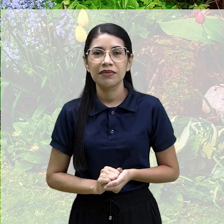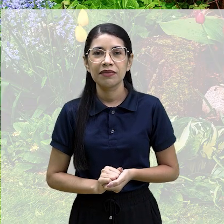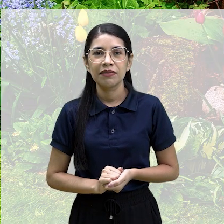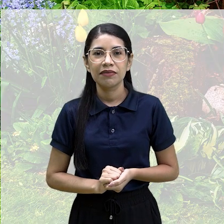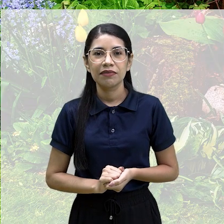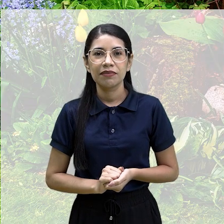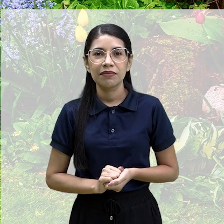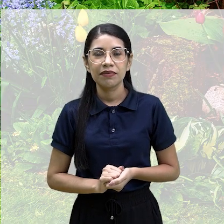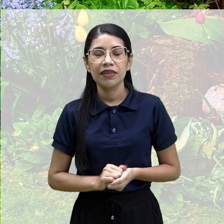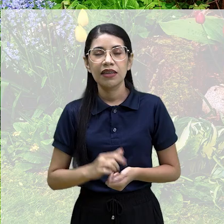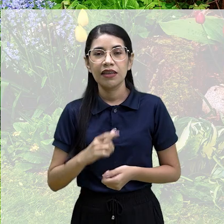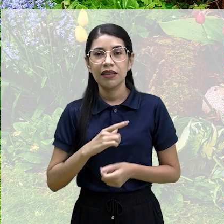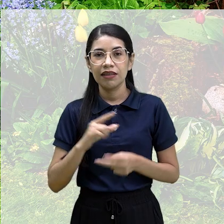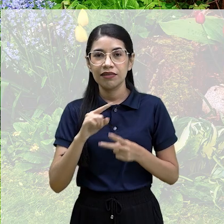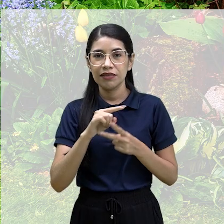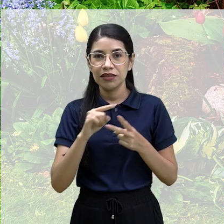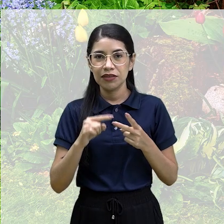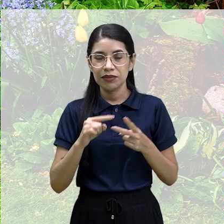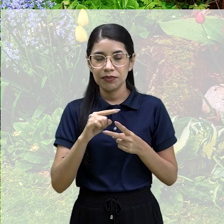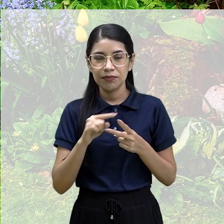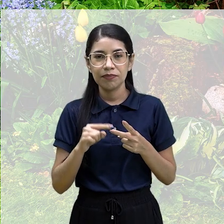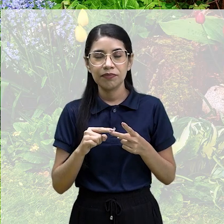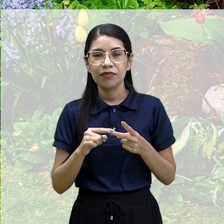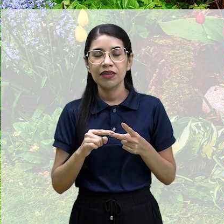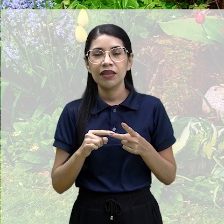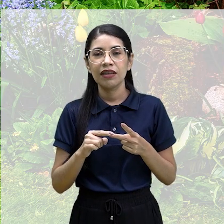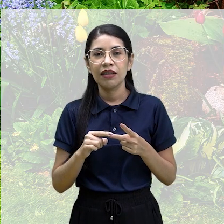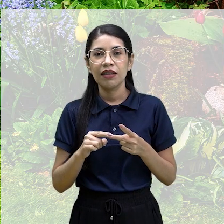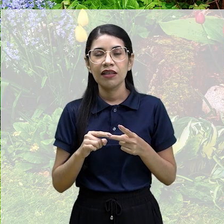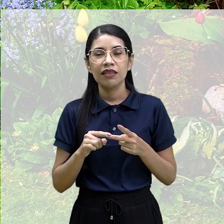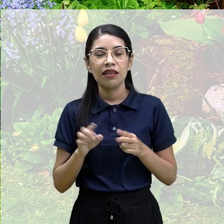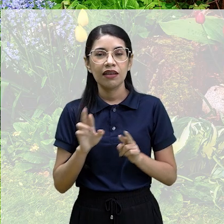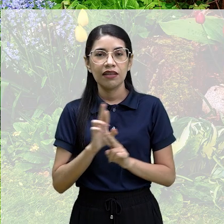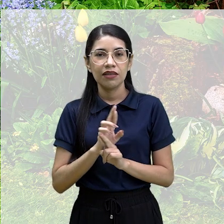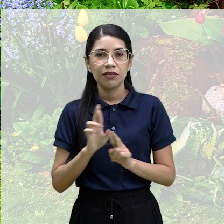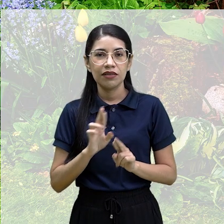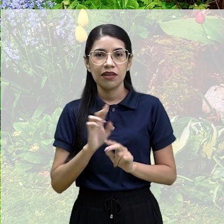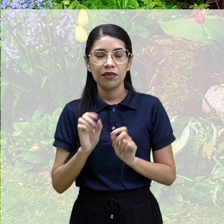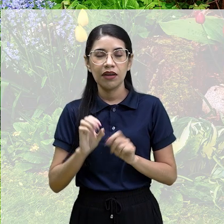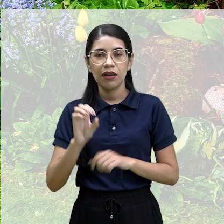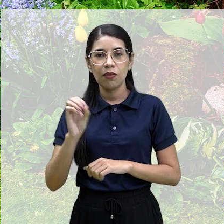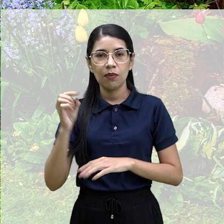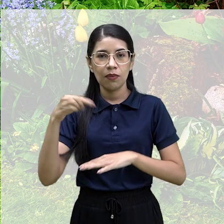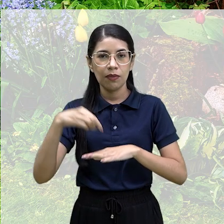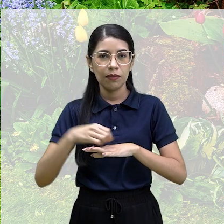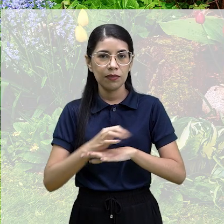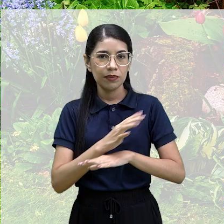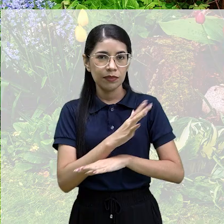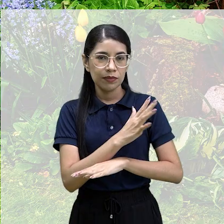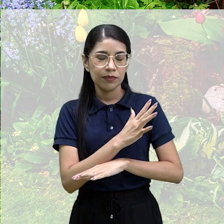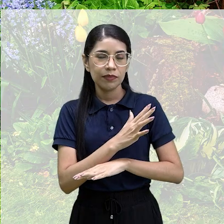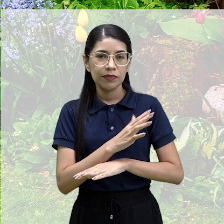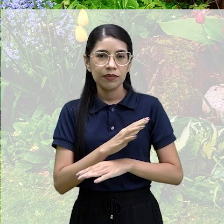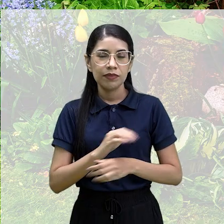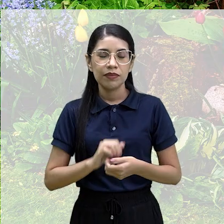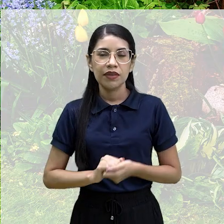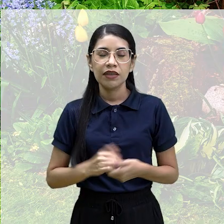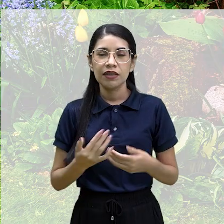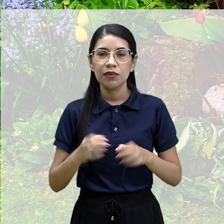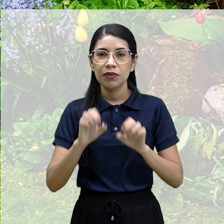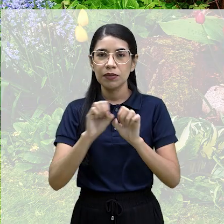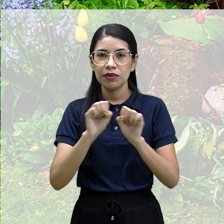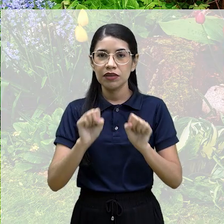aí a câmera e o olho, estamos falando de quem? Da óptica. Logo,